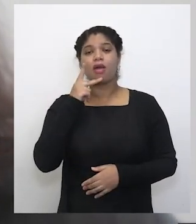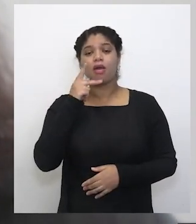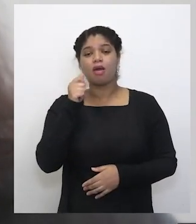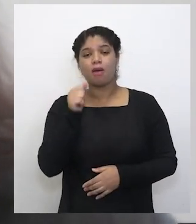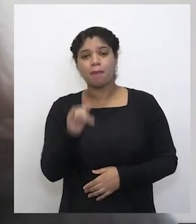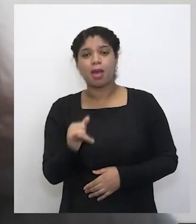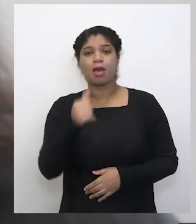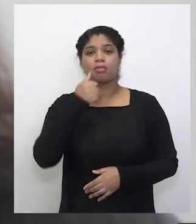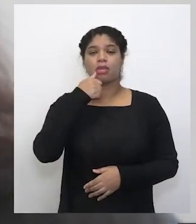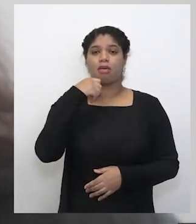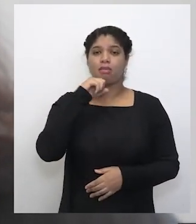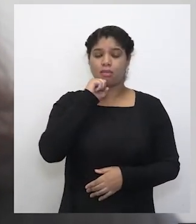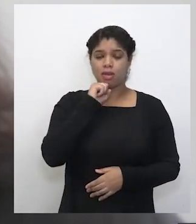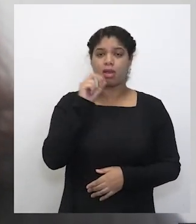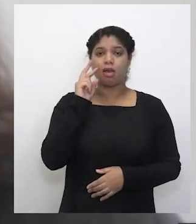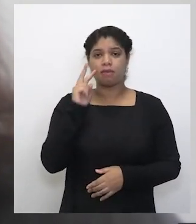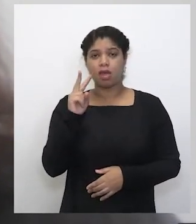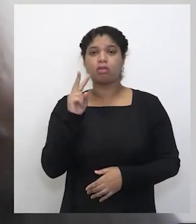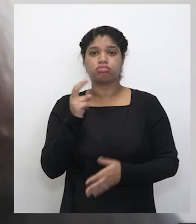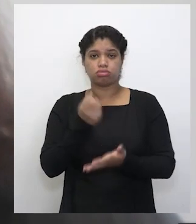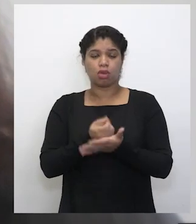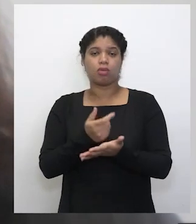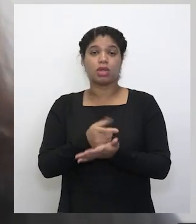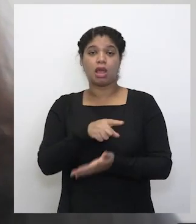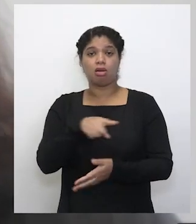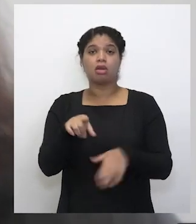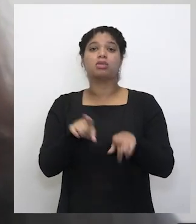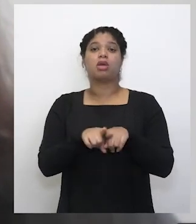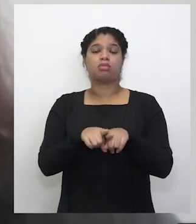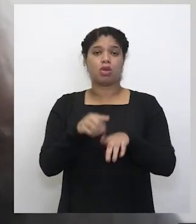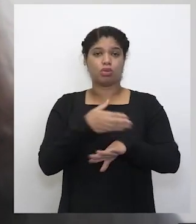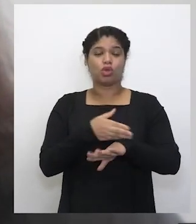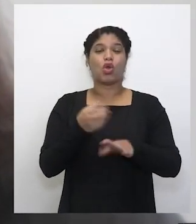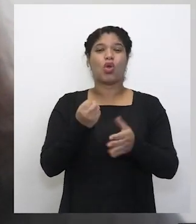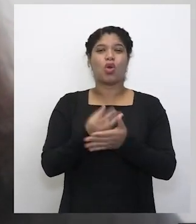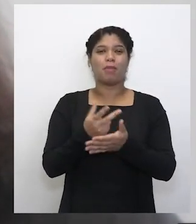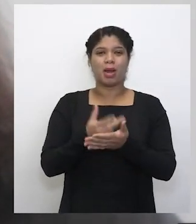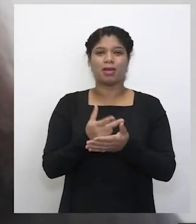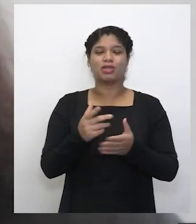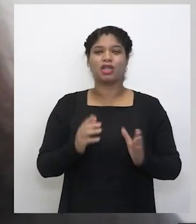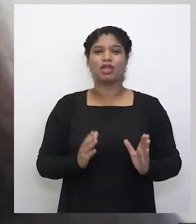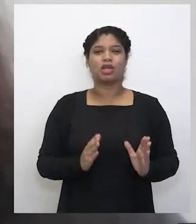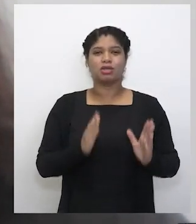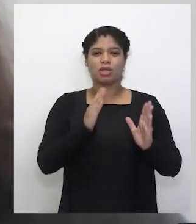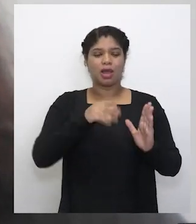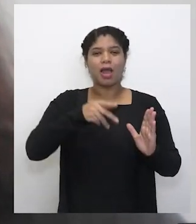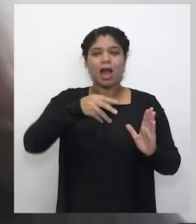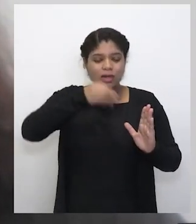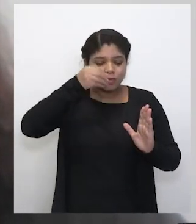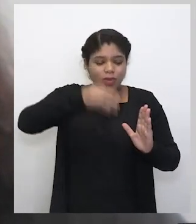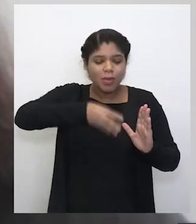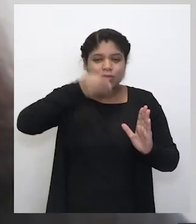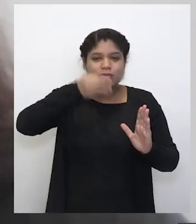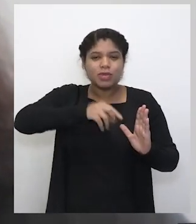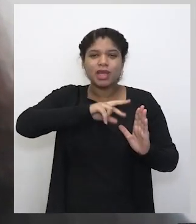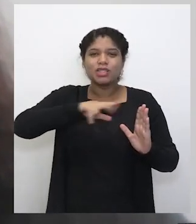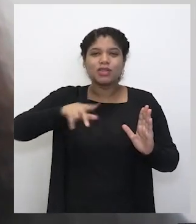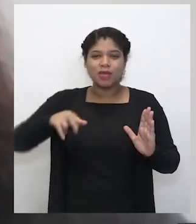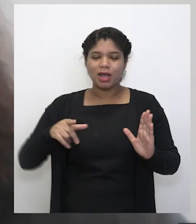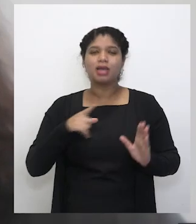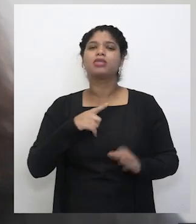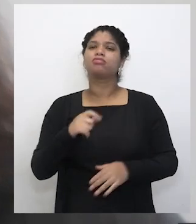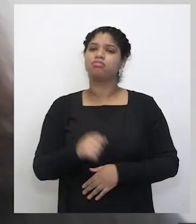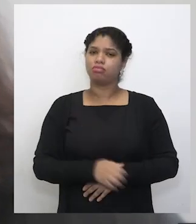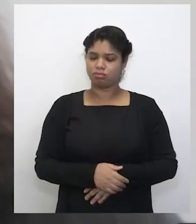né, manuseando, a mãe, eles próprios compram salgadinho, os pais dão cédulas de valor